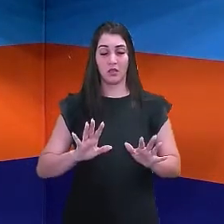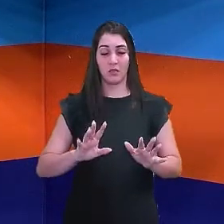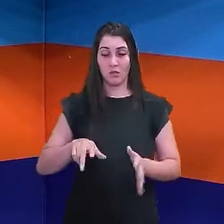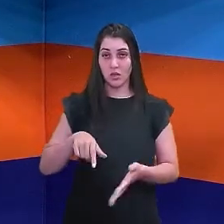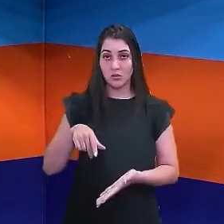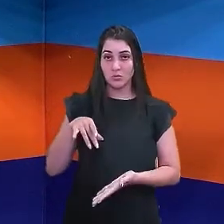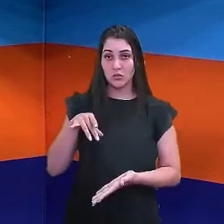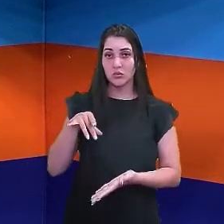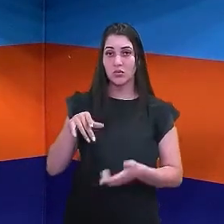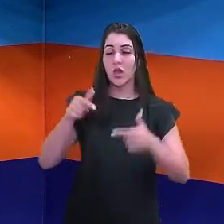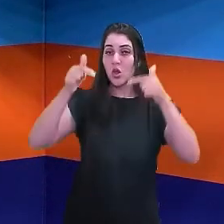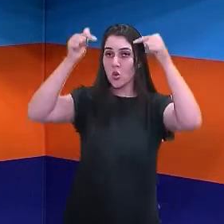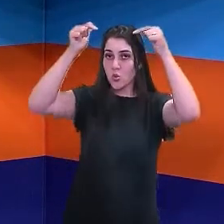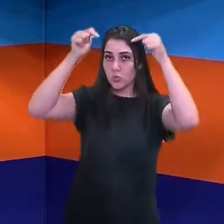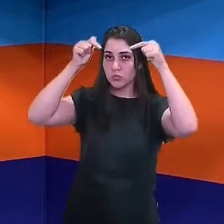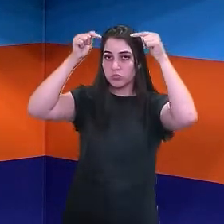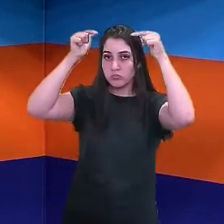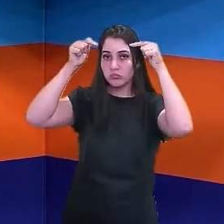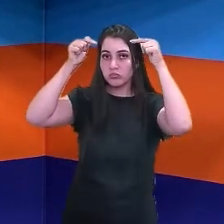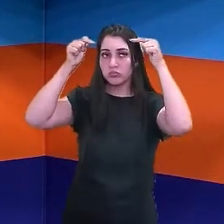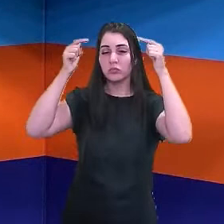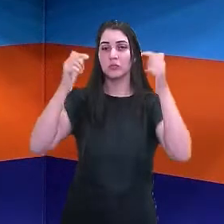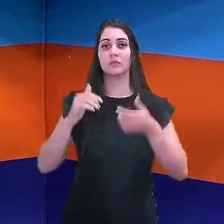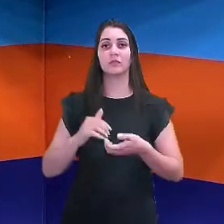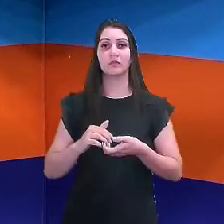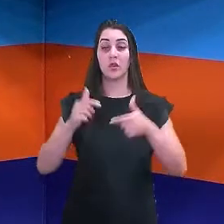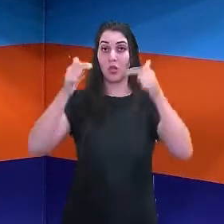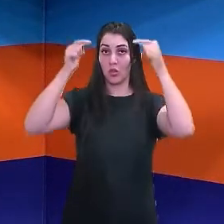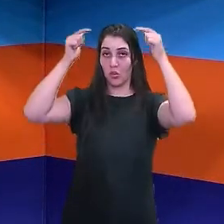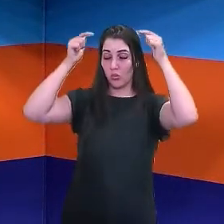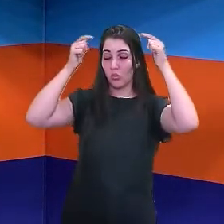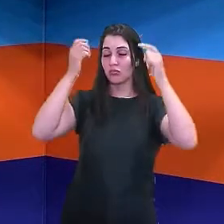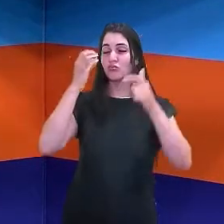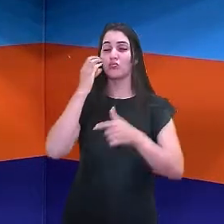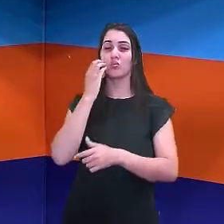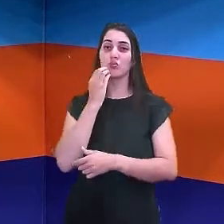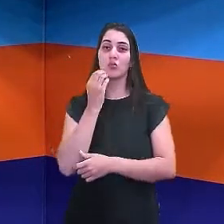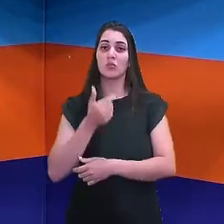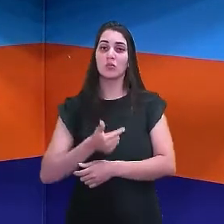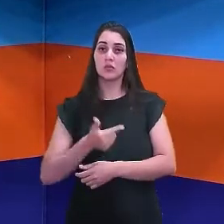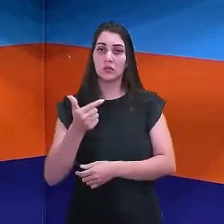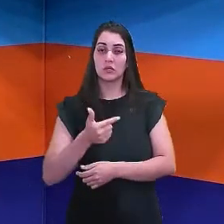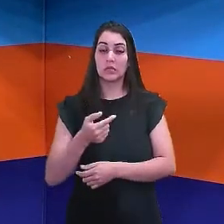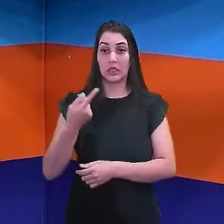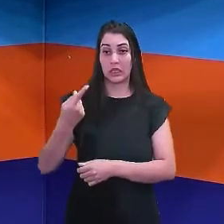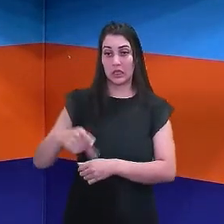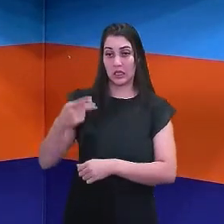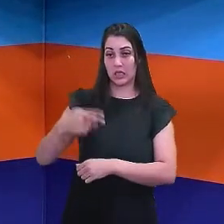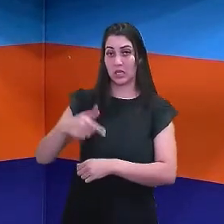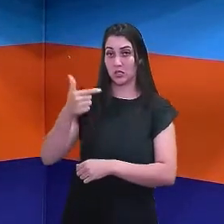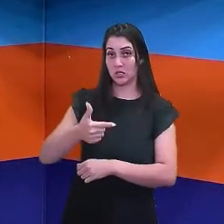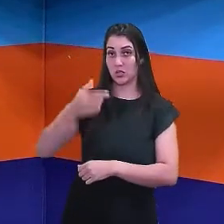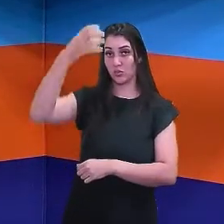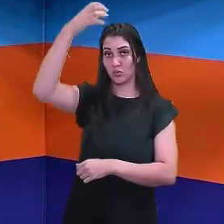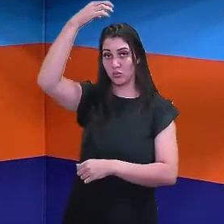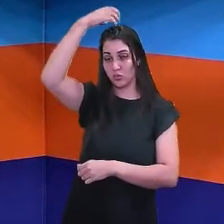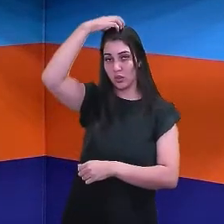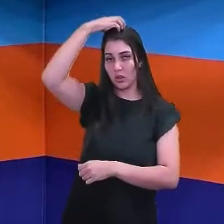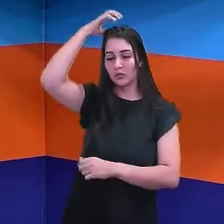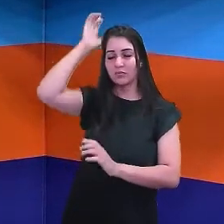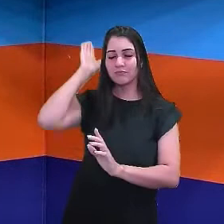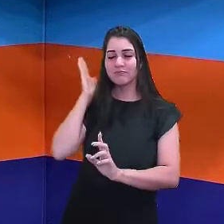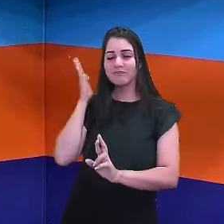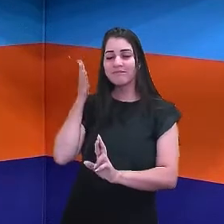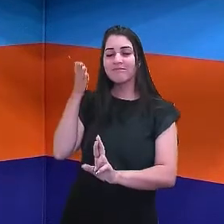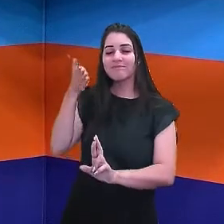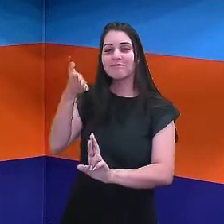consolidação do trono do Dom Pedro II, nesse segundo reinado, vai estar